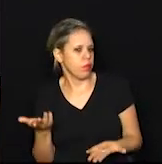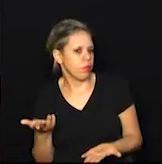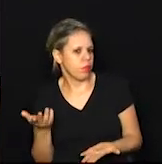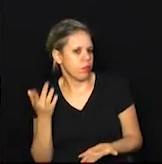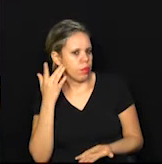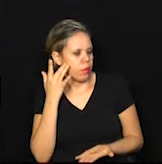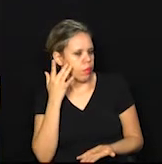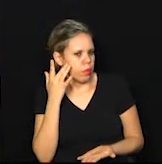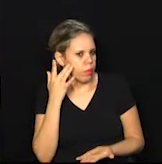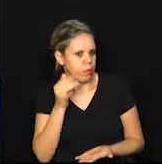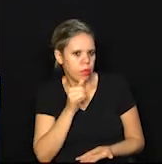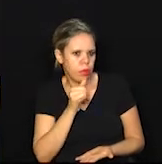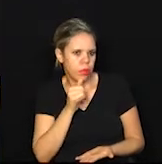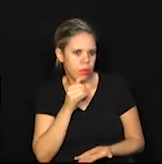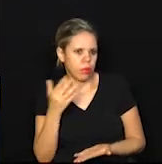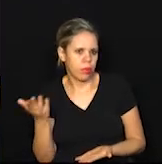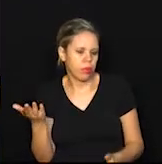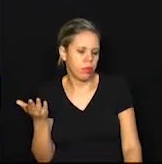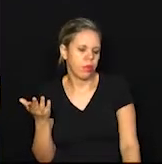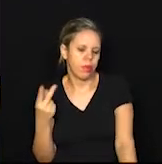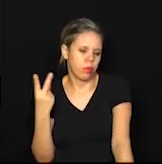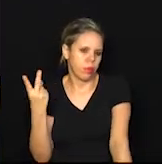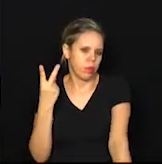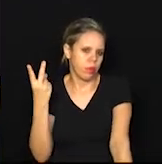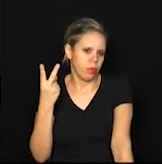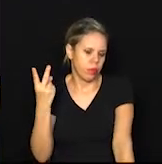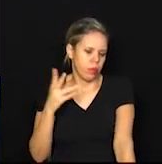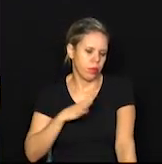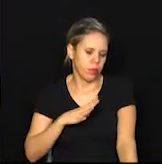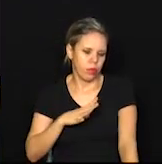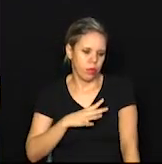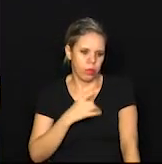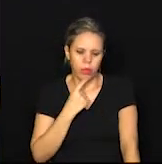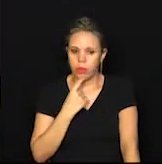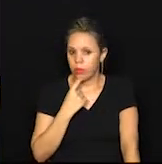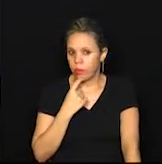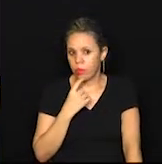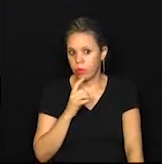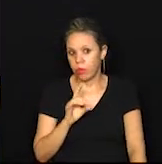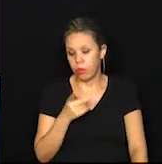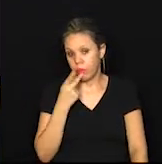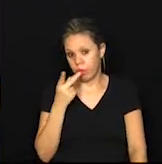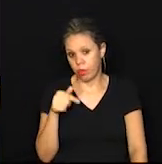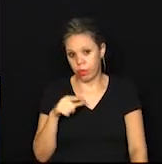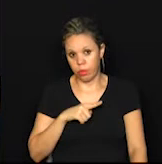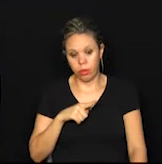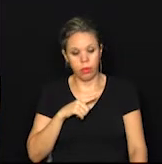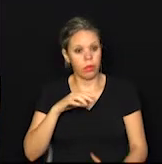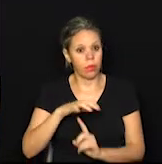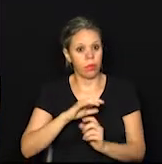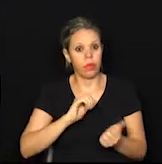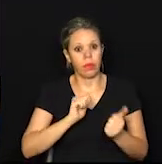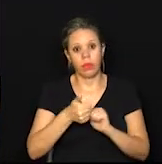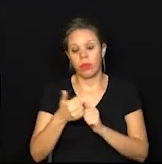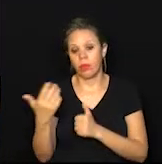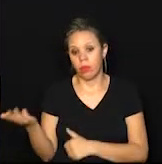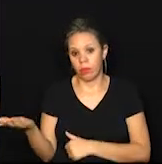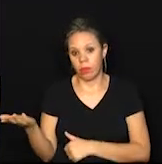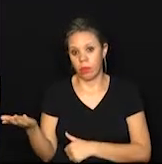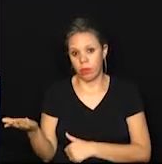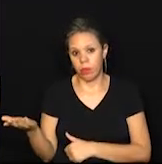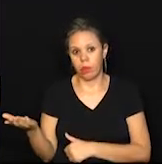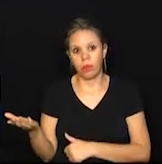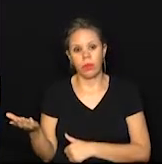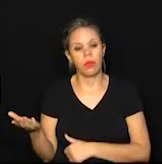é algo de muito valor para a nossa cidade. Então, só pontuando aqui, a gente tem a nossa Praça de Esporte Oreste